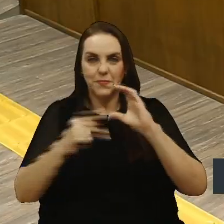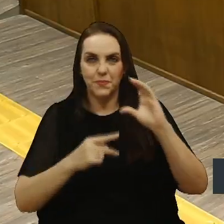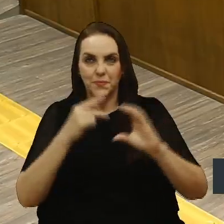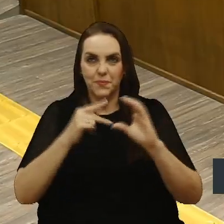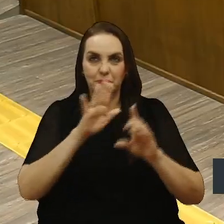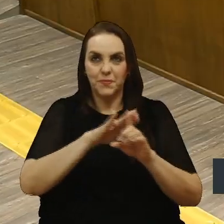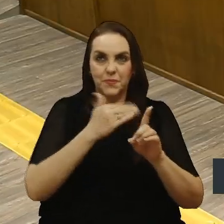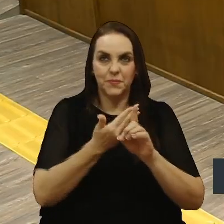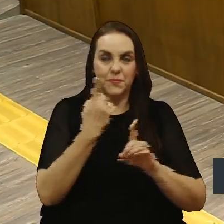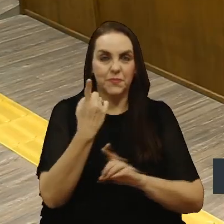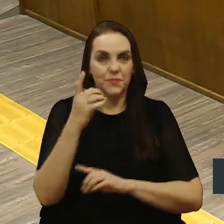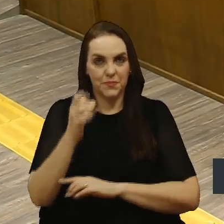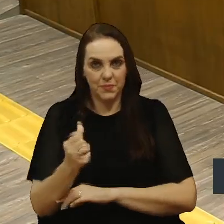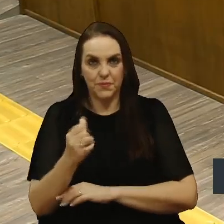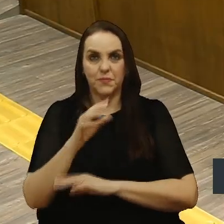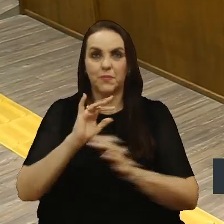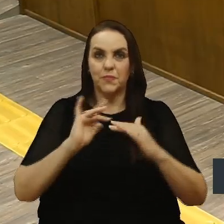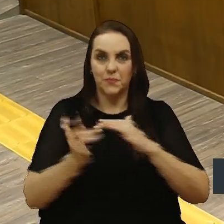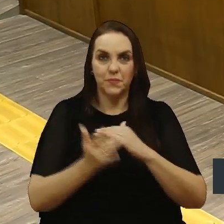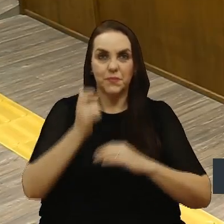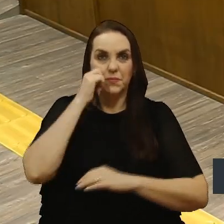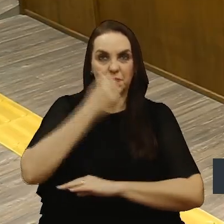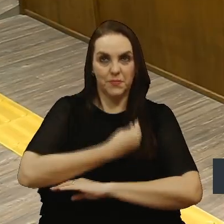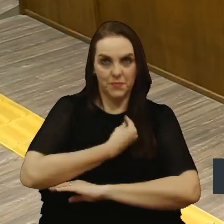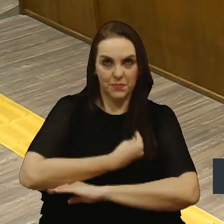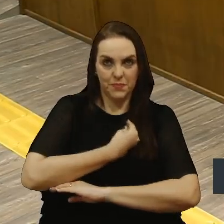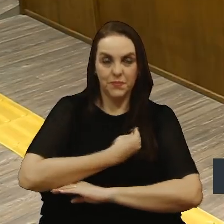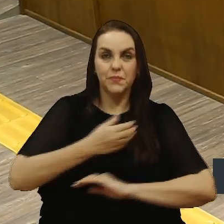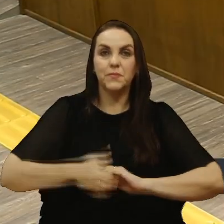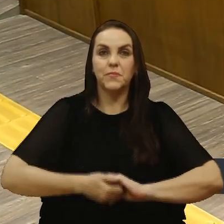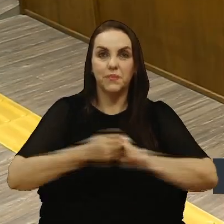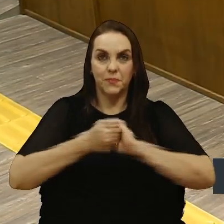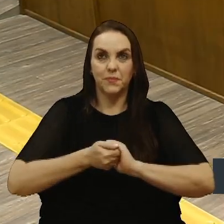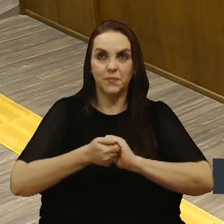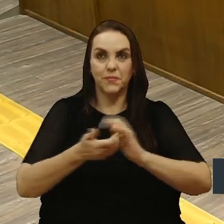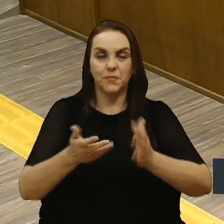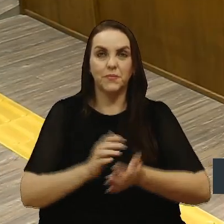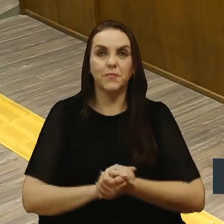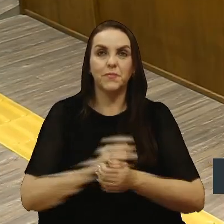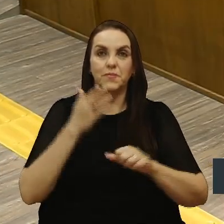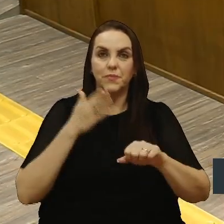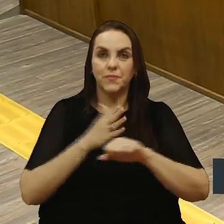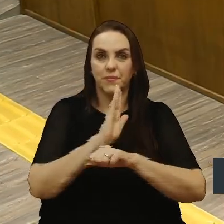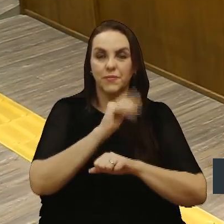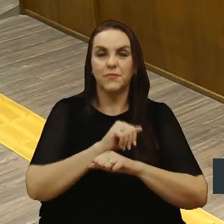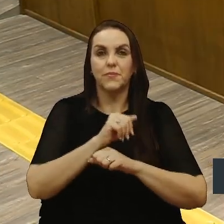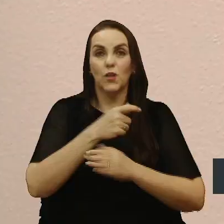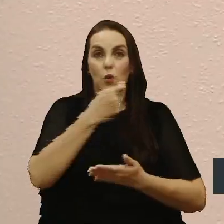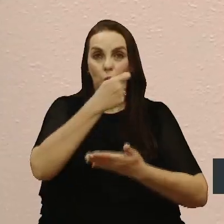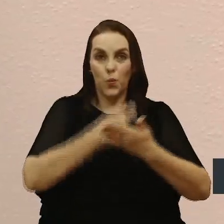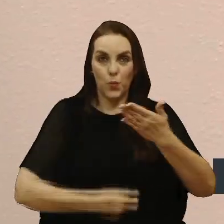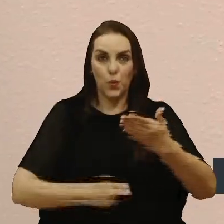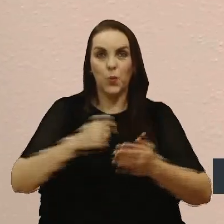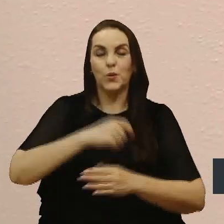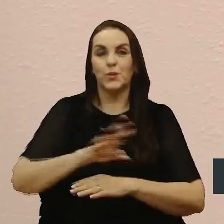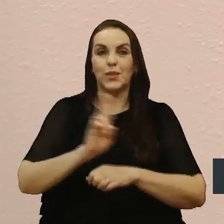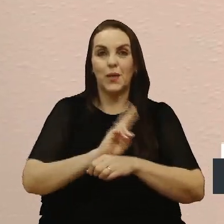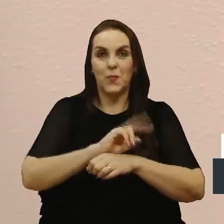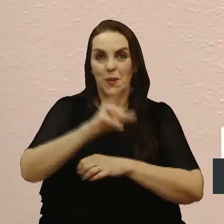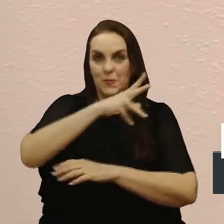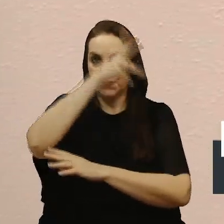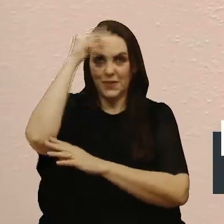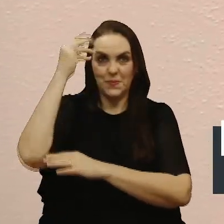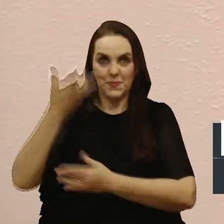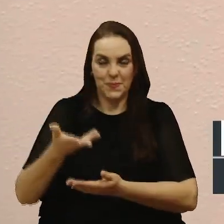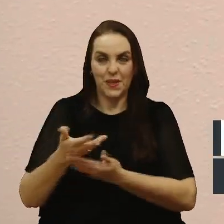sociais e presencialmente. Saudar aqui a presença dos aprovados do concurso da Guarda Municipal. Muito obrigado pela presença. Saudar